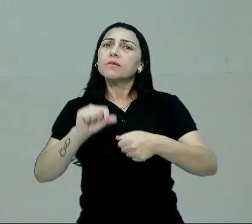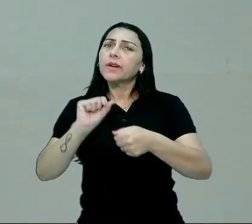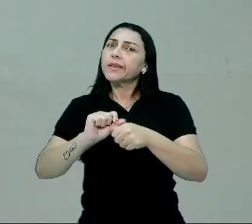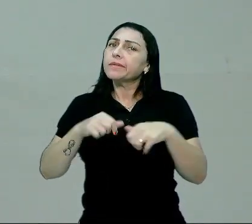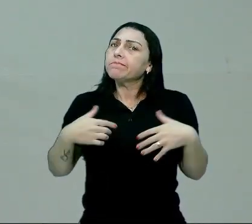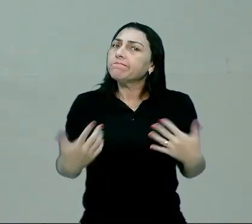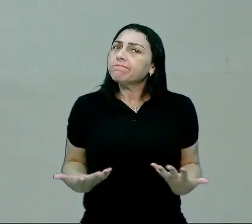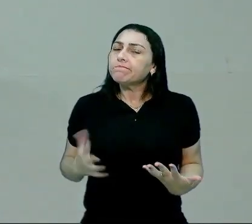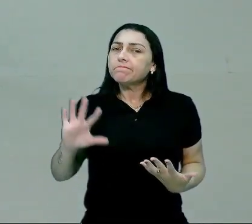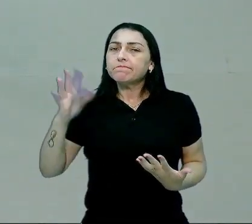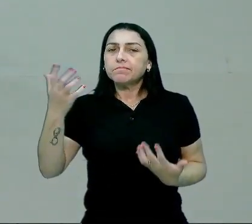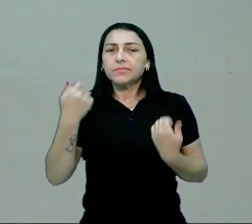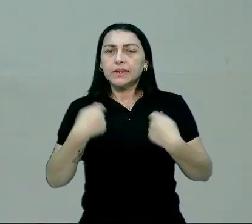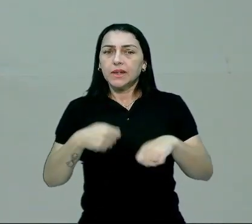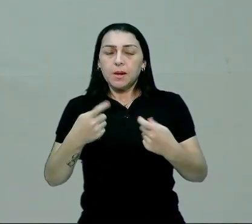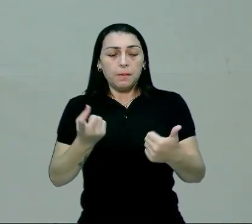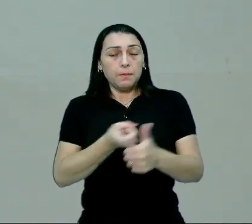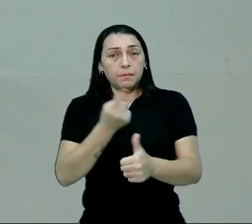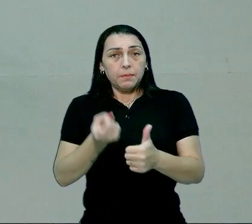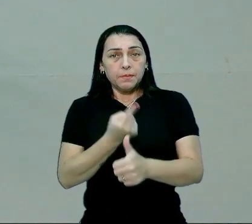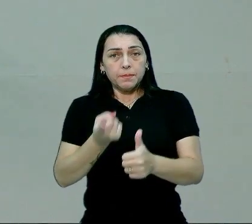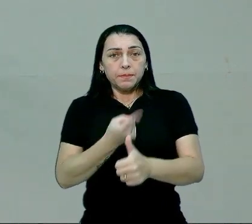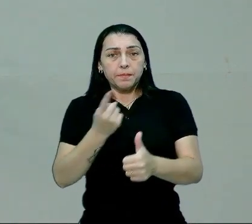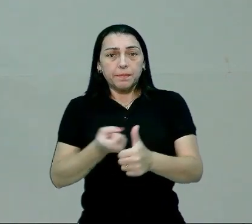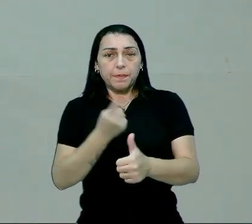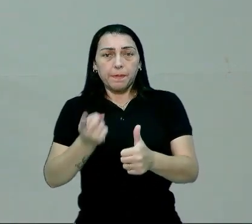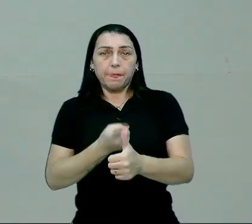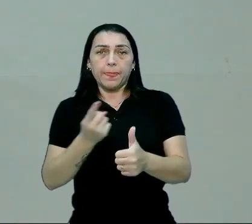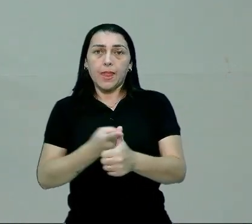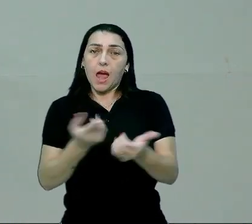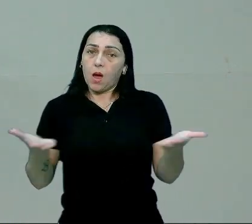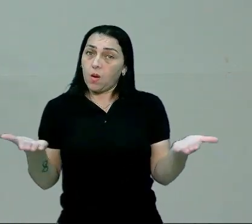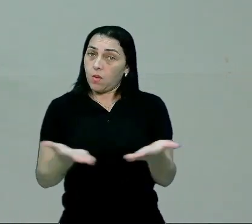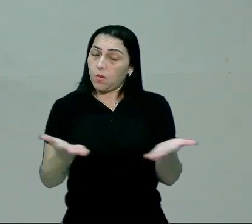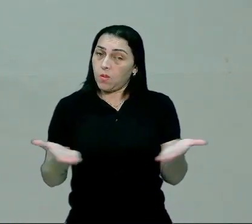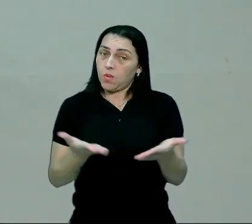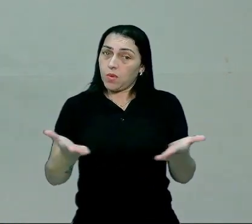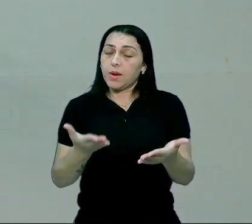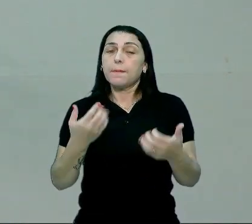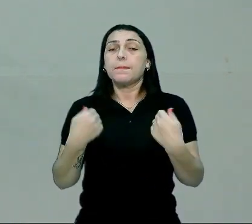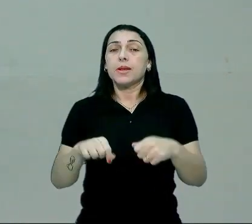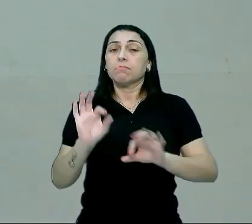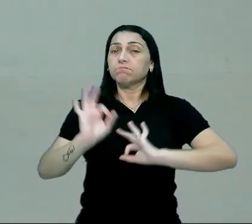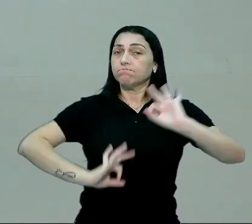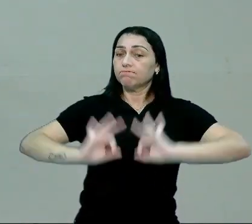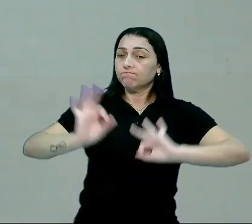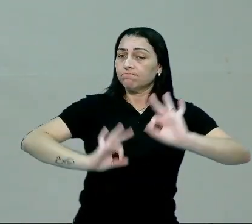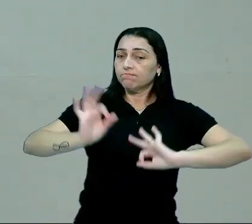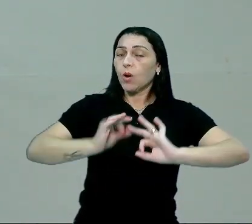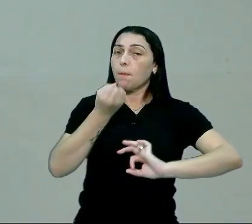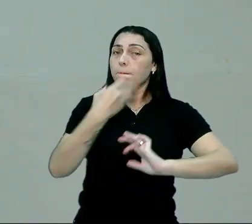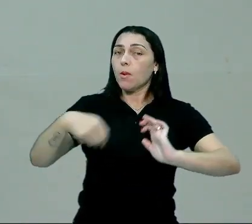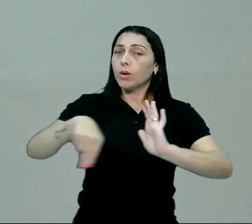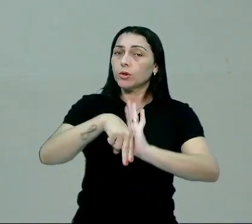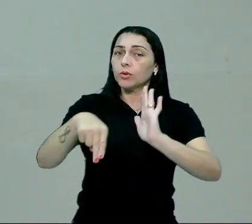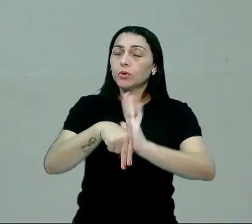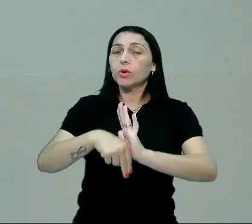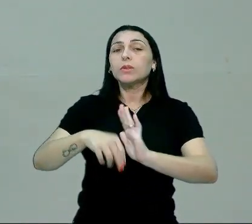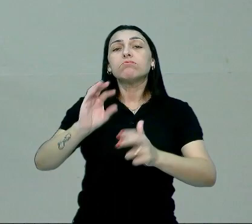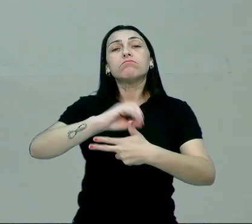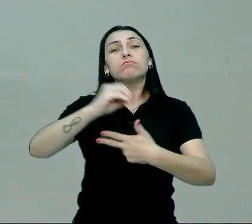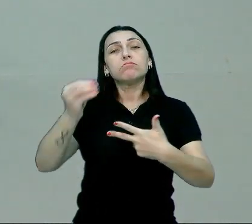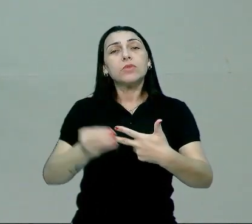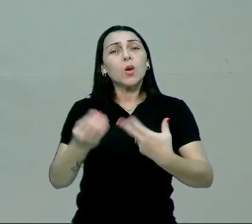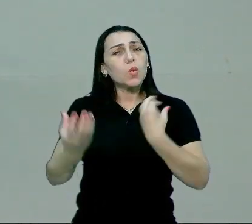fazer para isso? Eu tenho que, primeiramente, na atual conjuntura, eu tenho que me preparar para tirar uma boa nota no